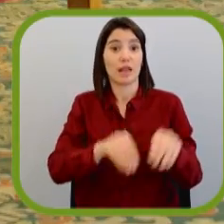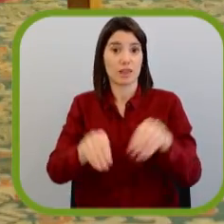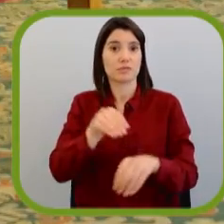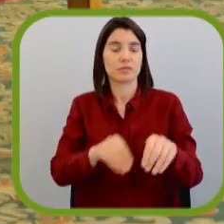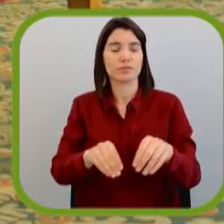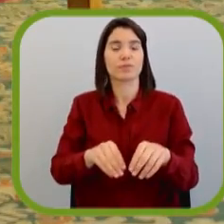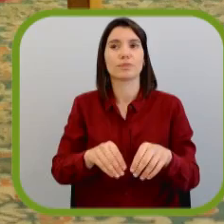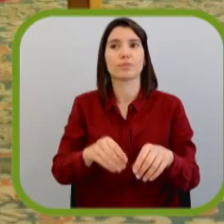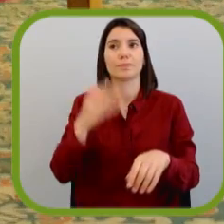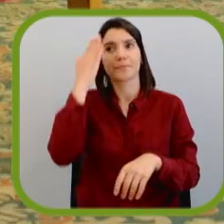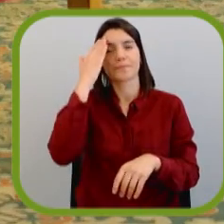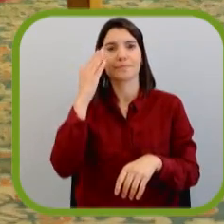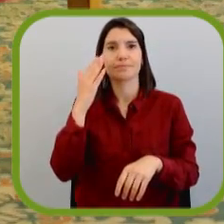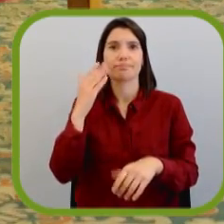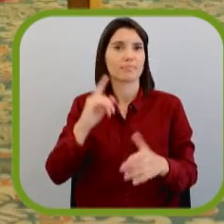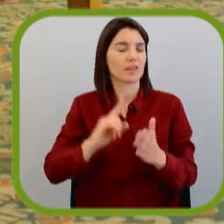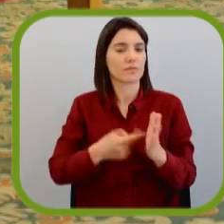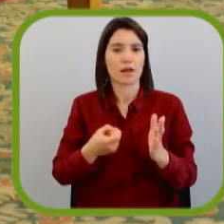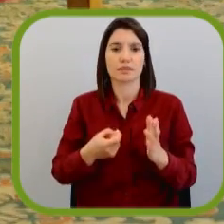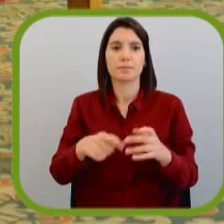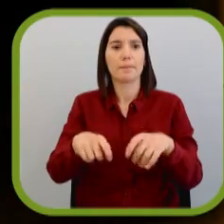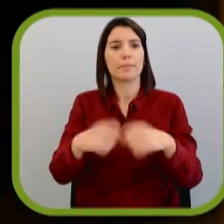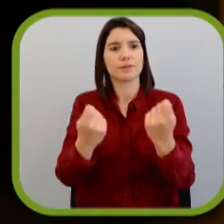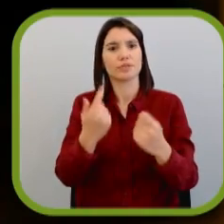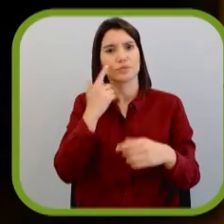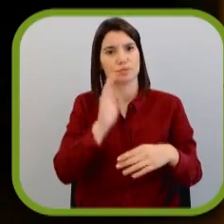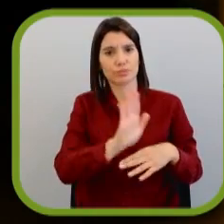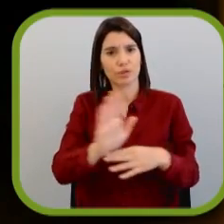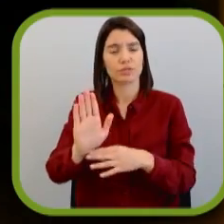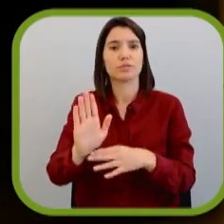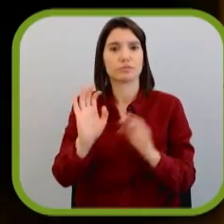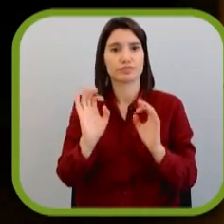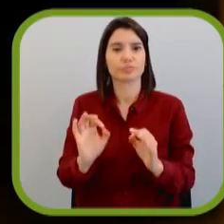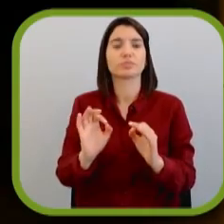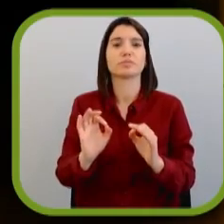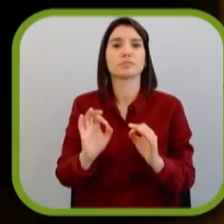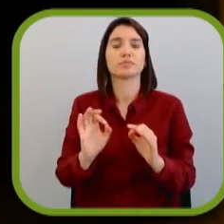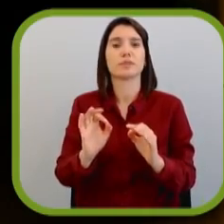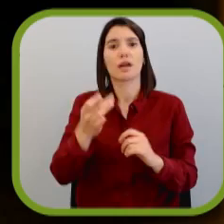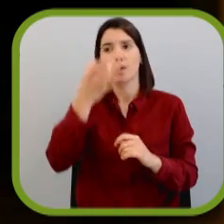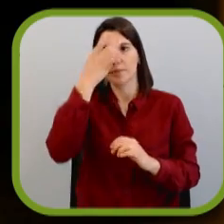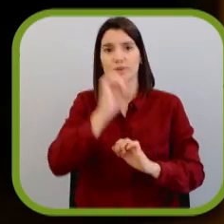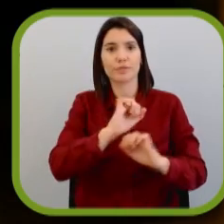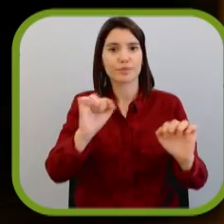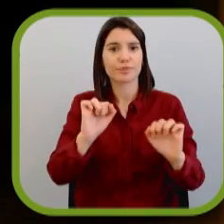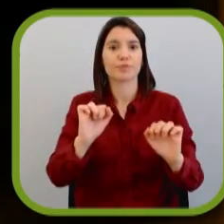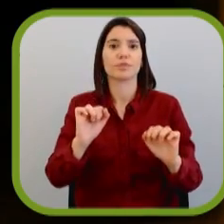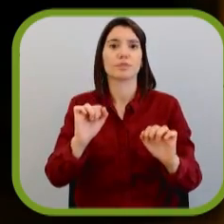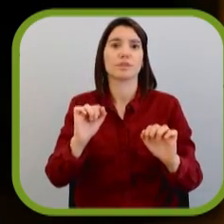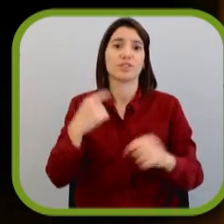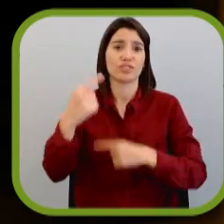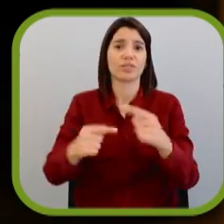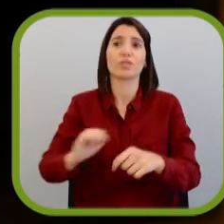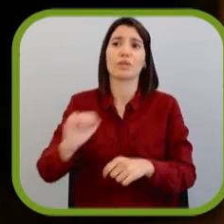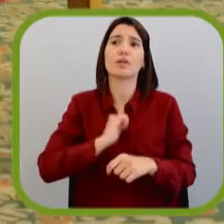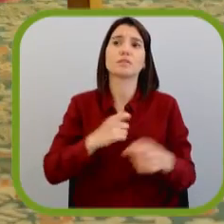eleições também acho imperativo que os partidos demonstrem quais é que são as suas ideias para a